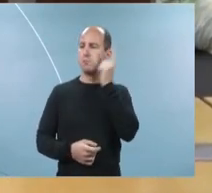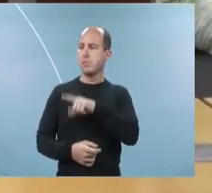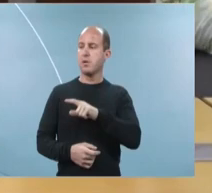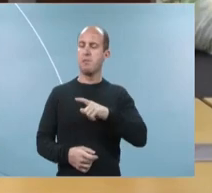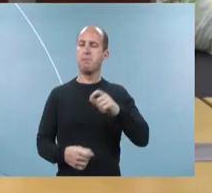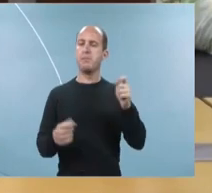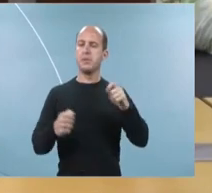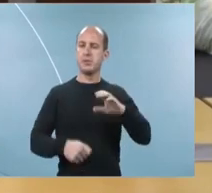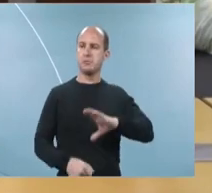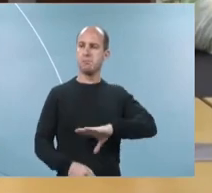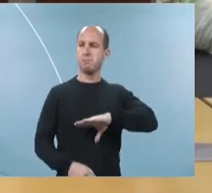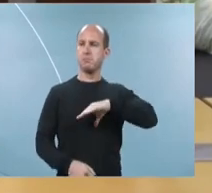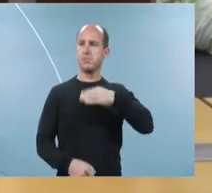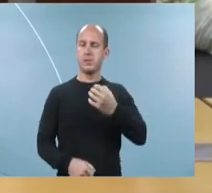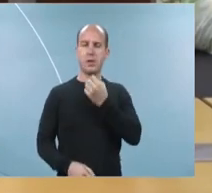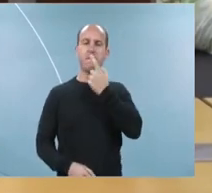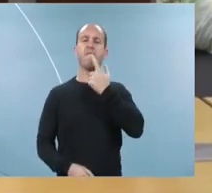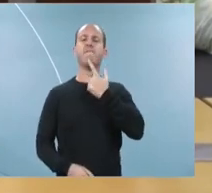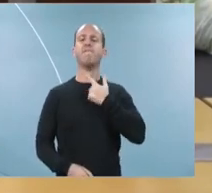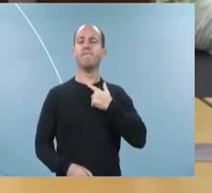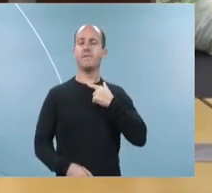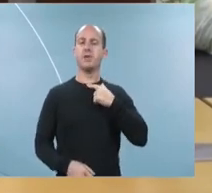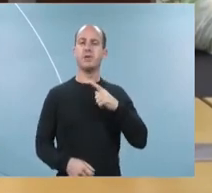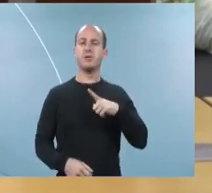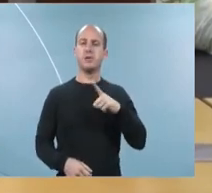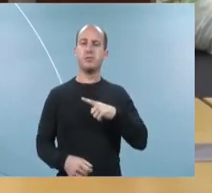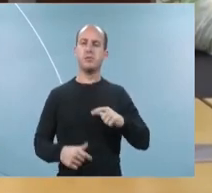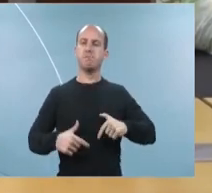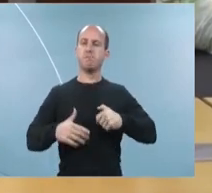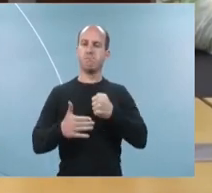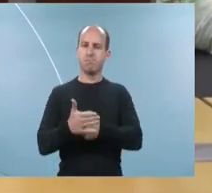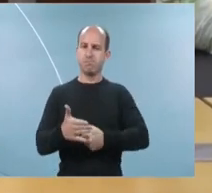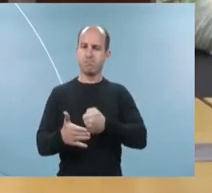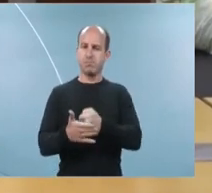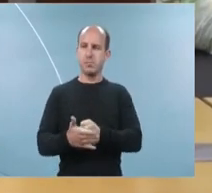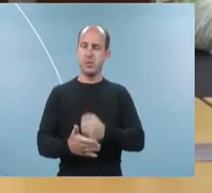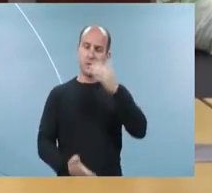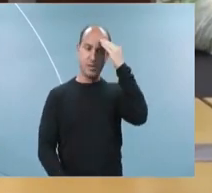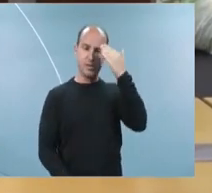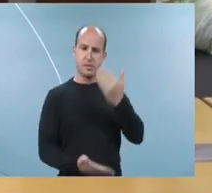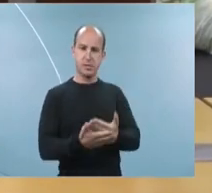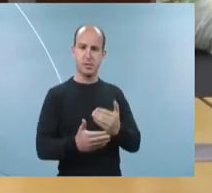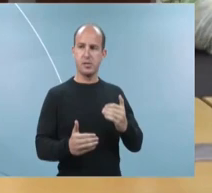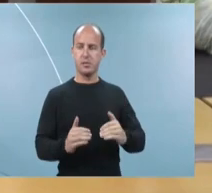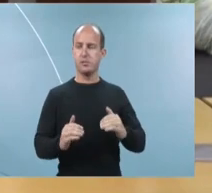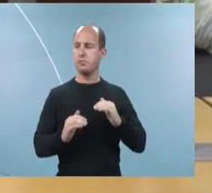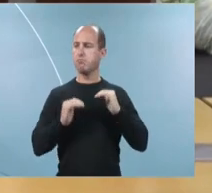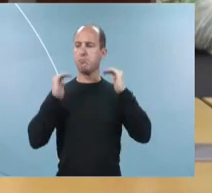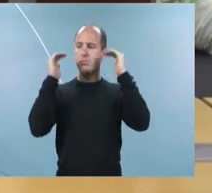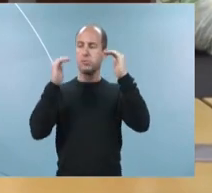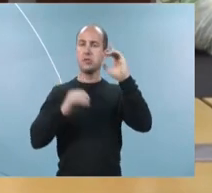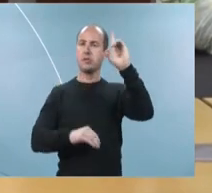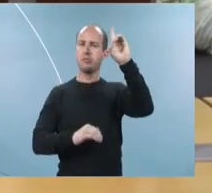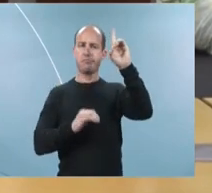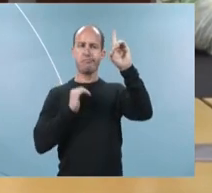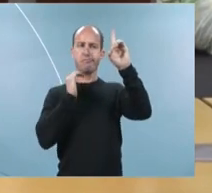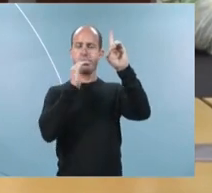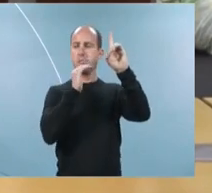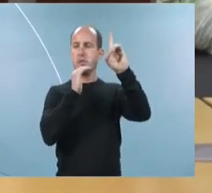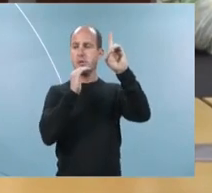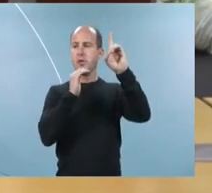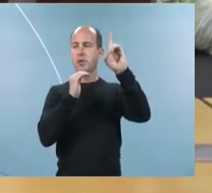ter coragem, vontade e determinação. E acreditar, acima de tudo, né, em Deus, que